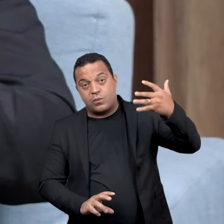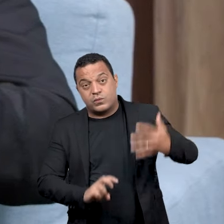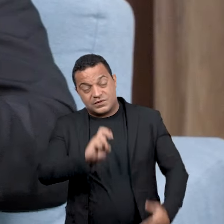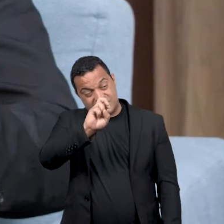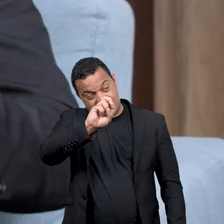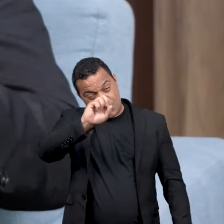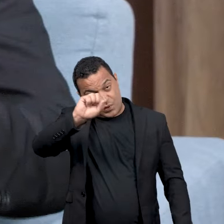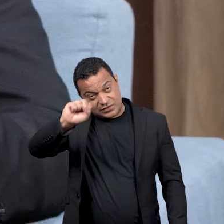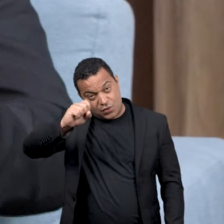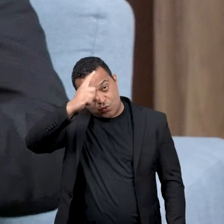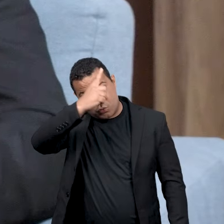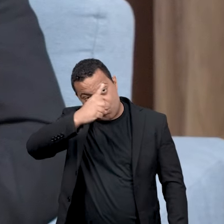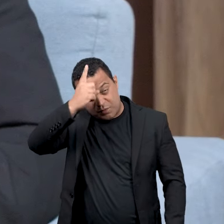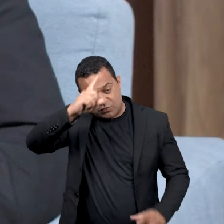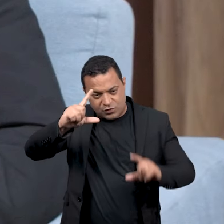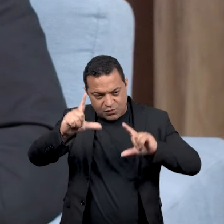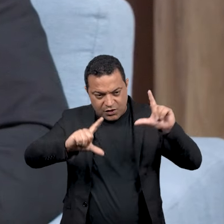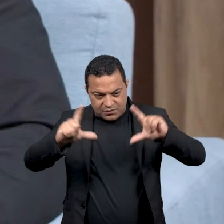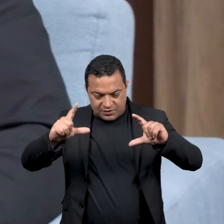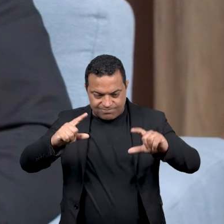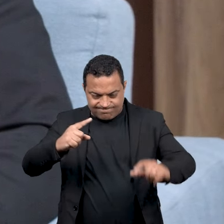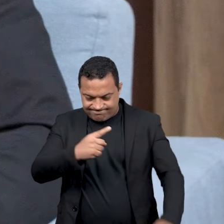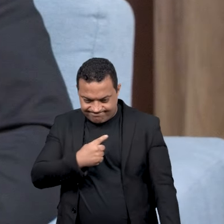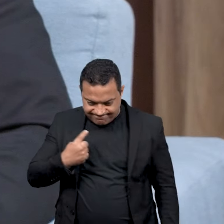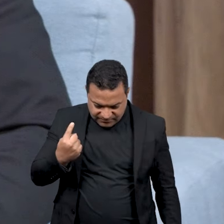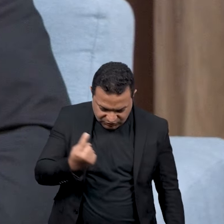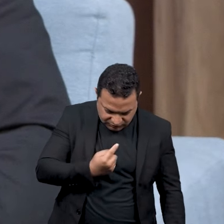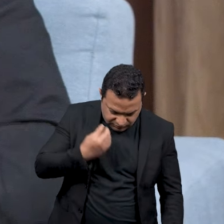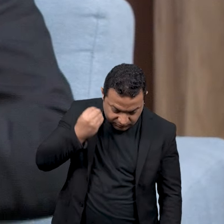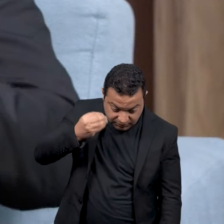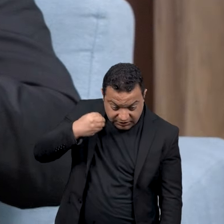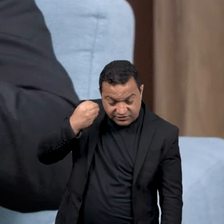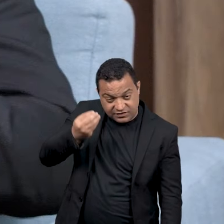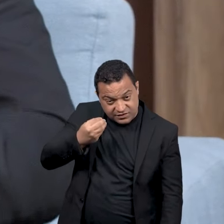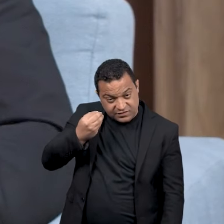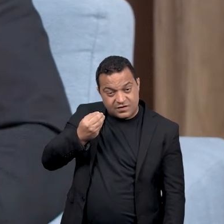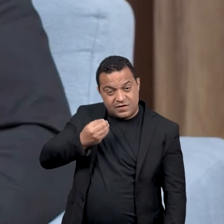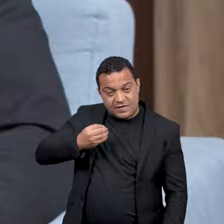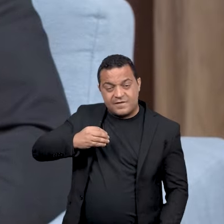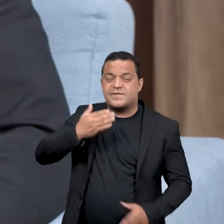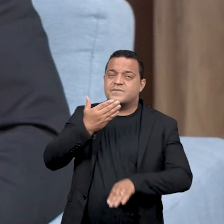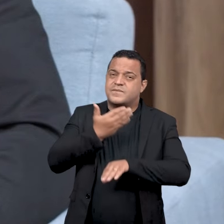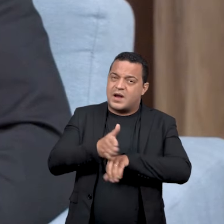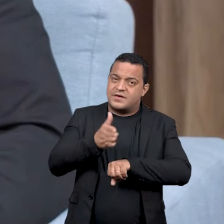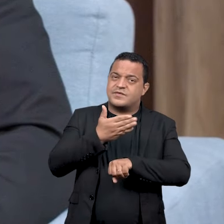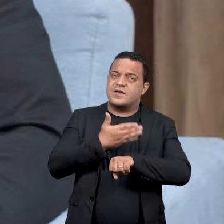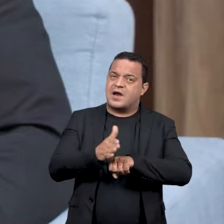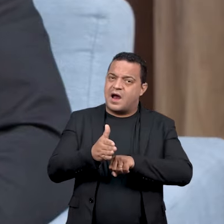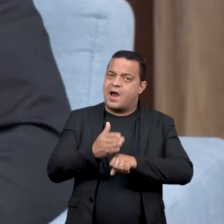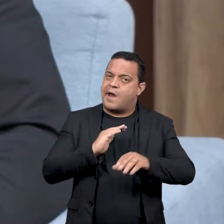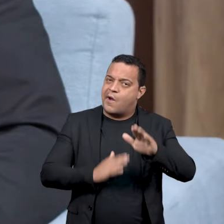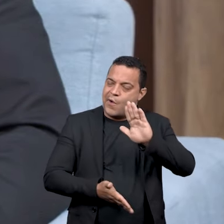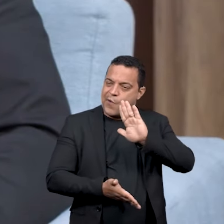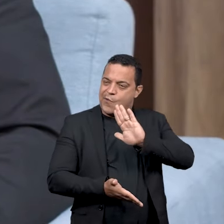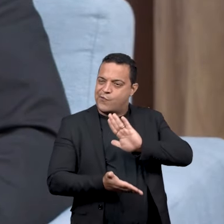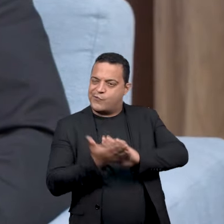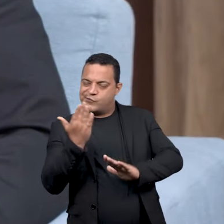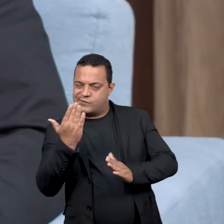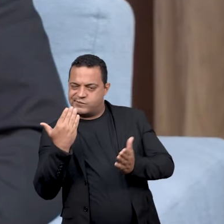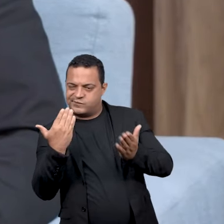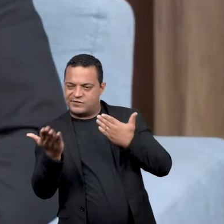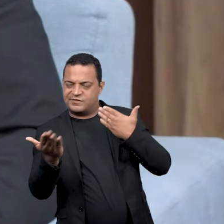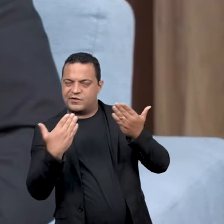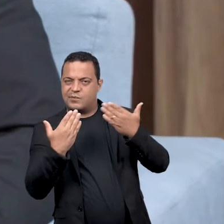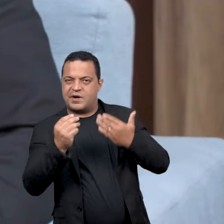estes 52 domingos, foi para nós a vivência deste lema: fugir para